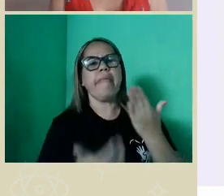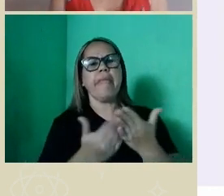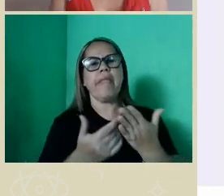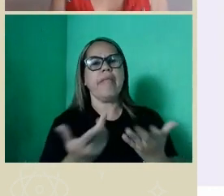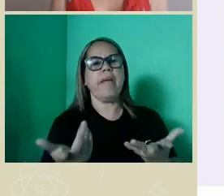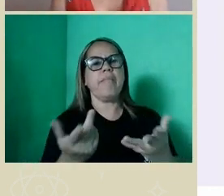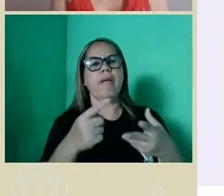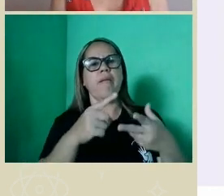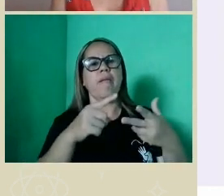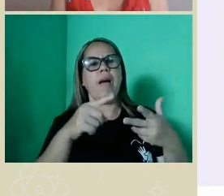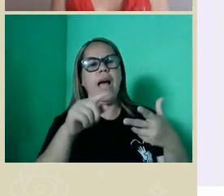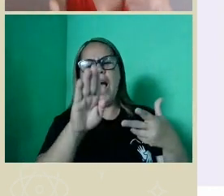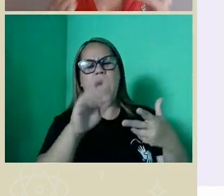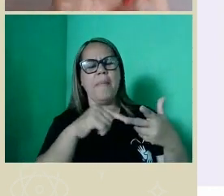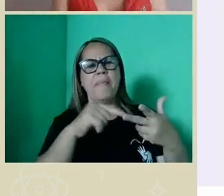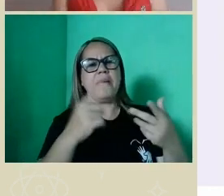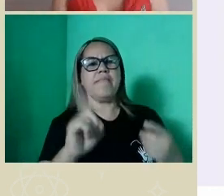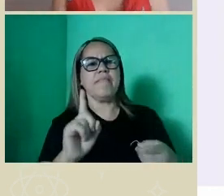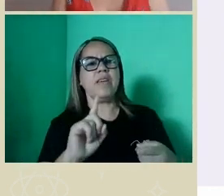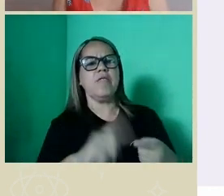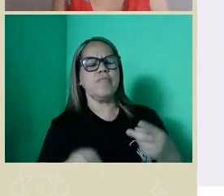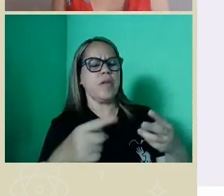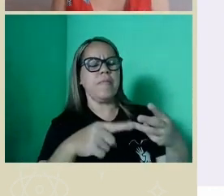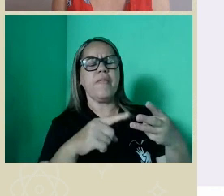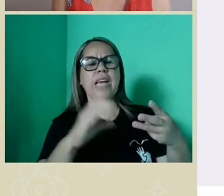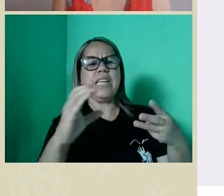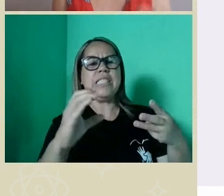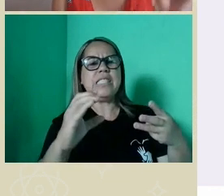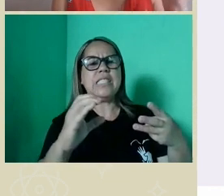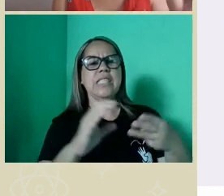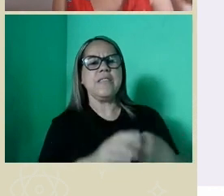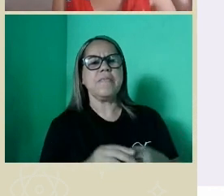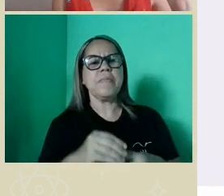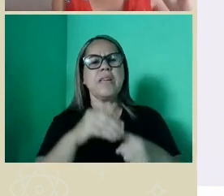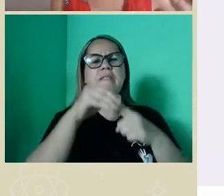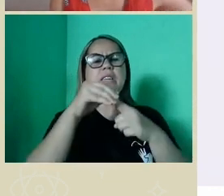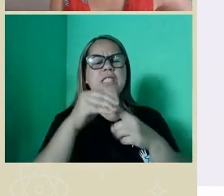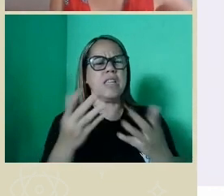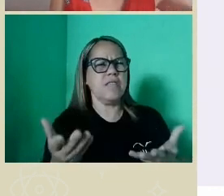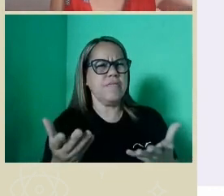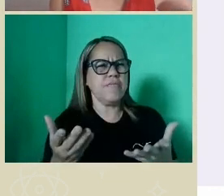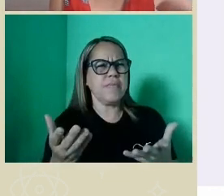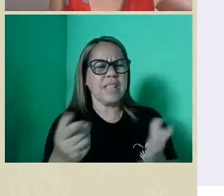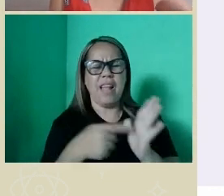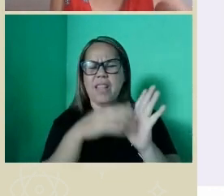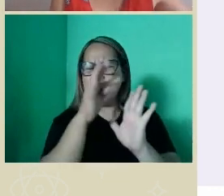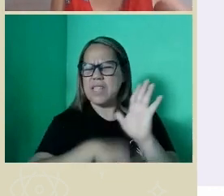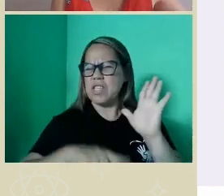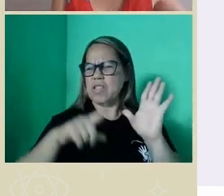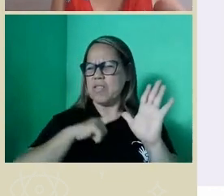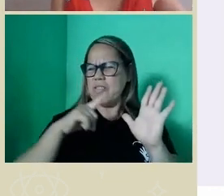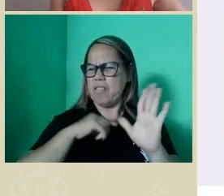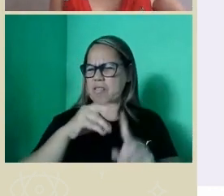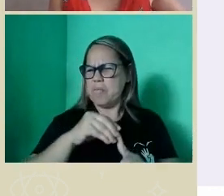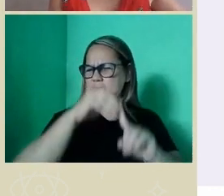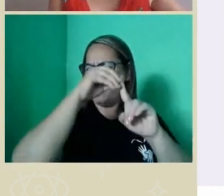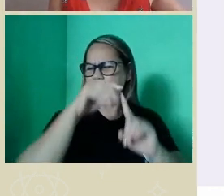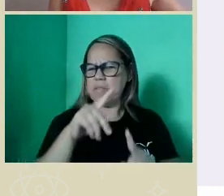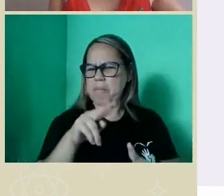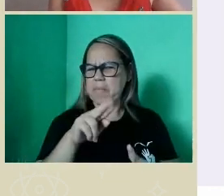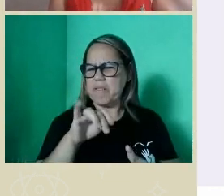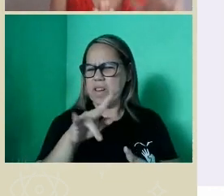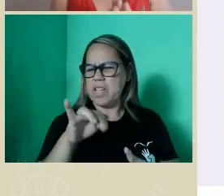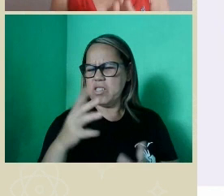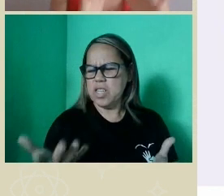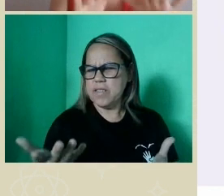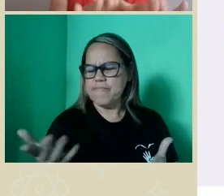letra B vamos ver a outra privilegiar ele falou alguma coisa de privilegiar não